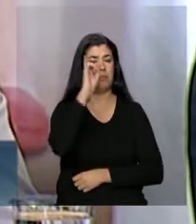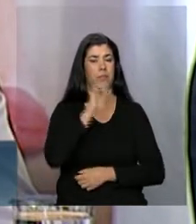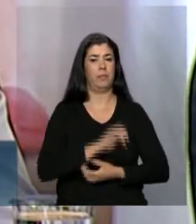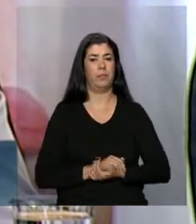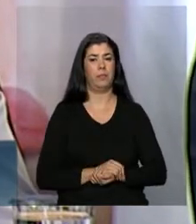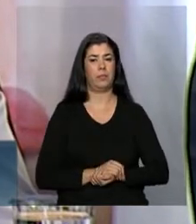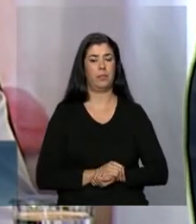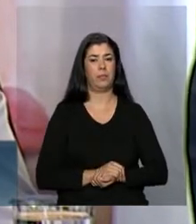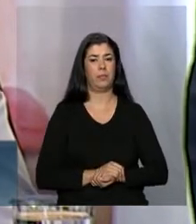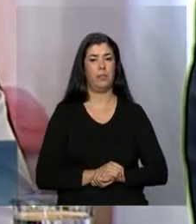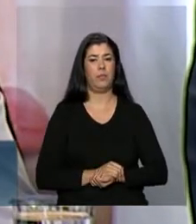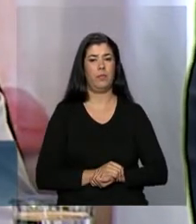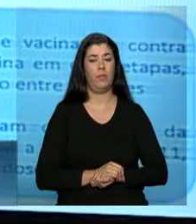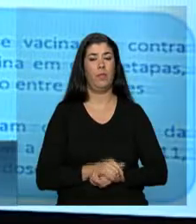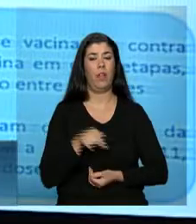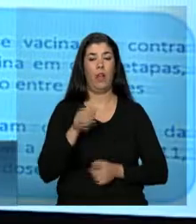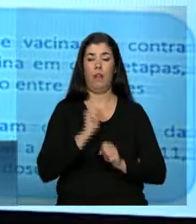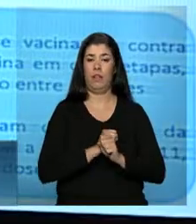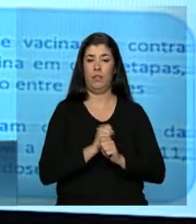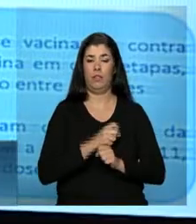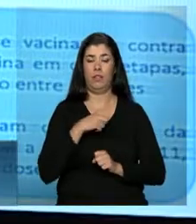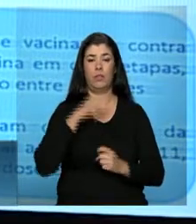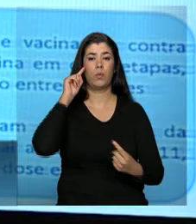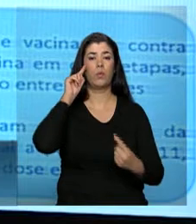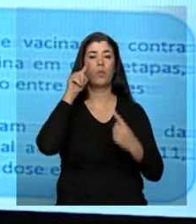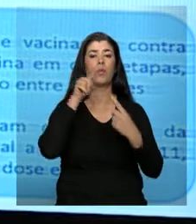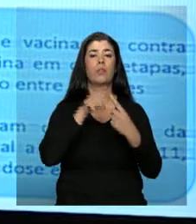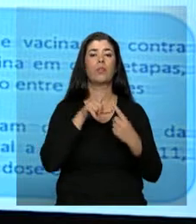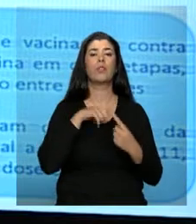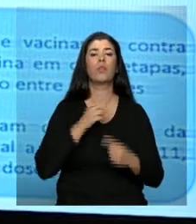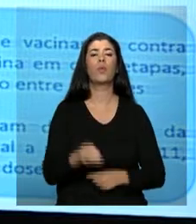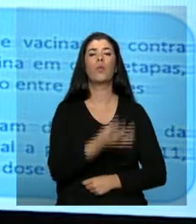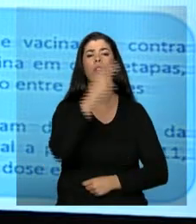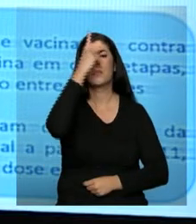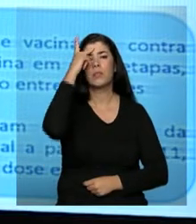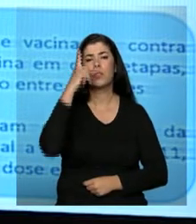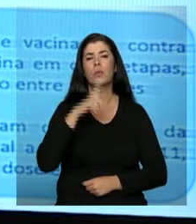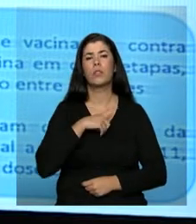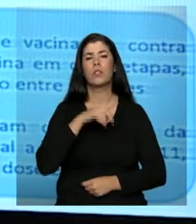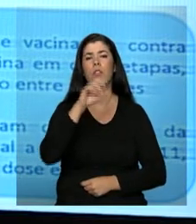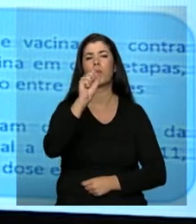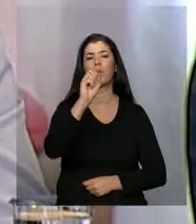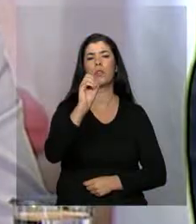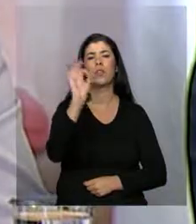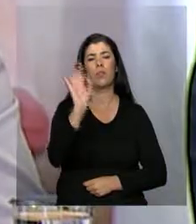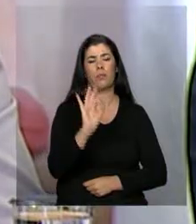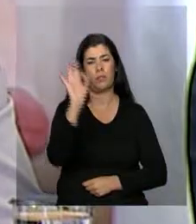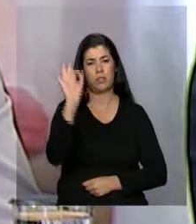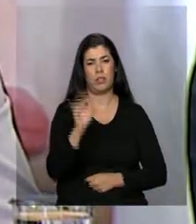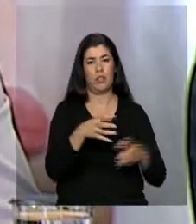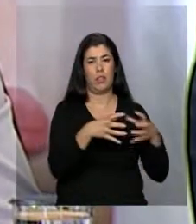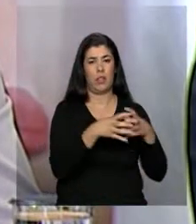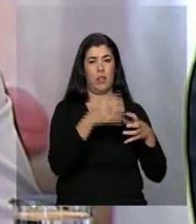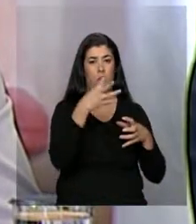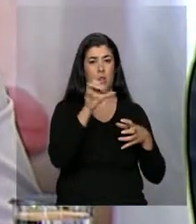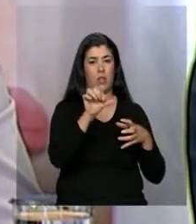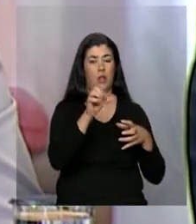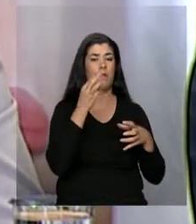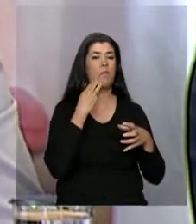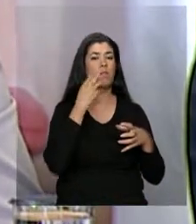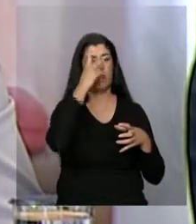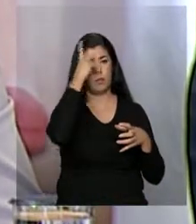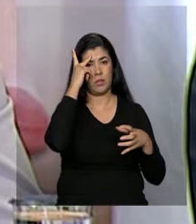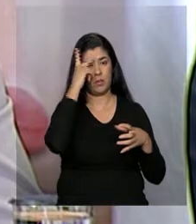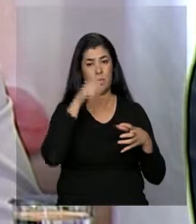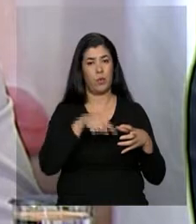passar? Este ano, né, a nossa meta é vacinar 80% da população-alvo, de 49 milhões de pessoas. Então, se